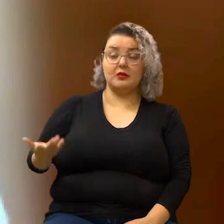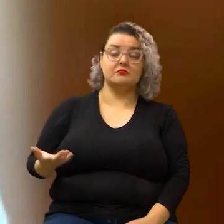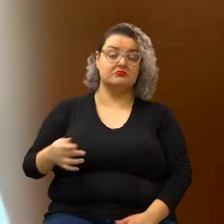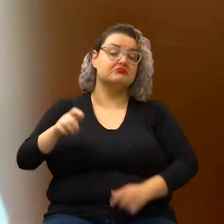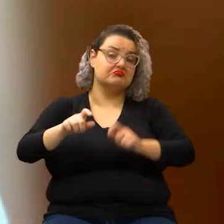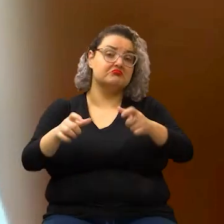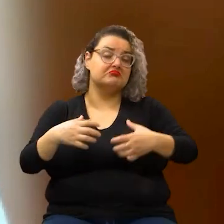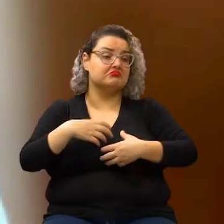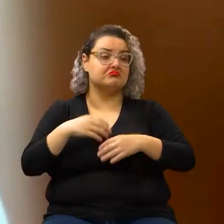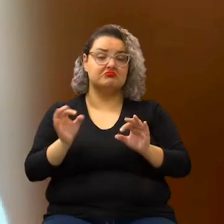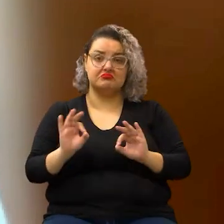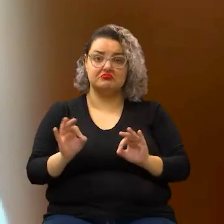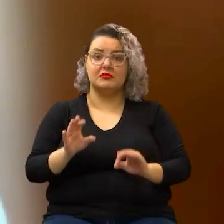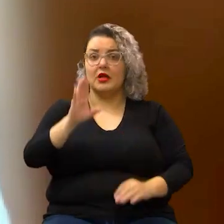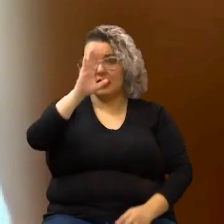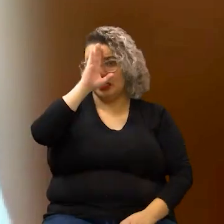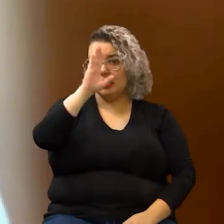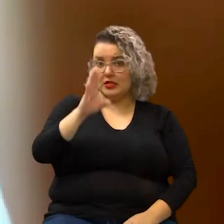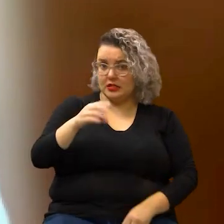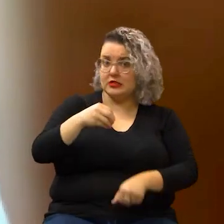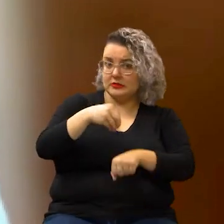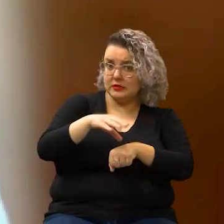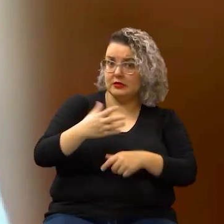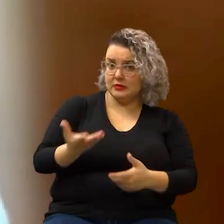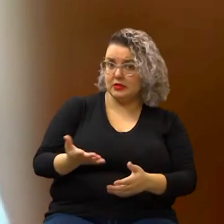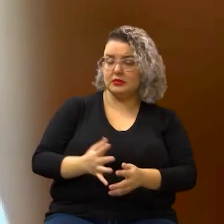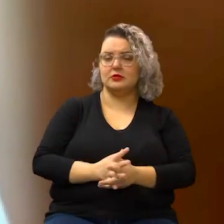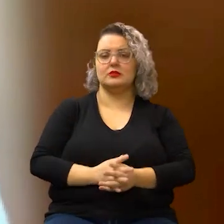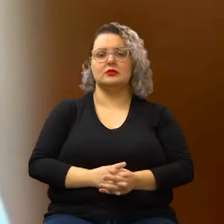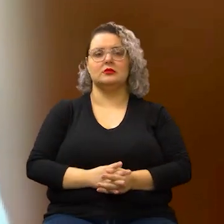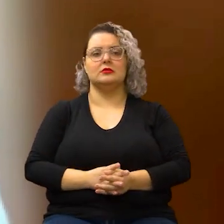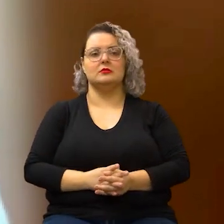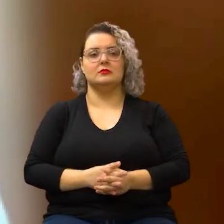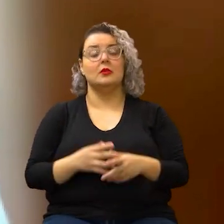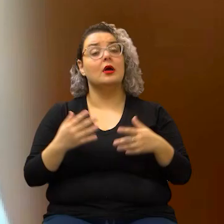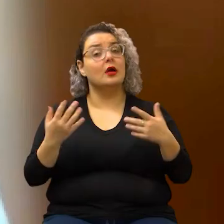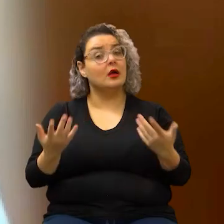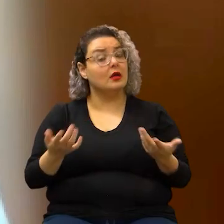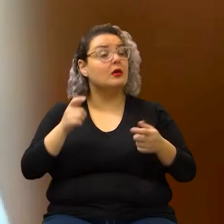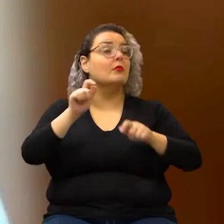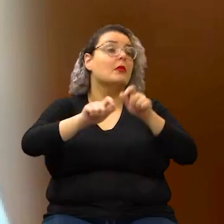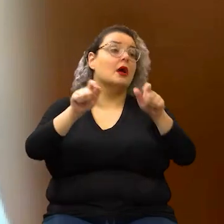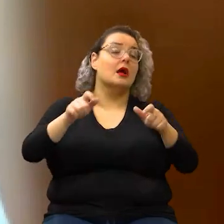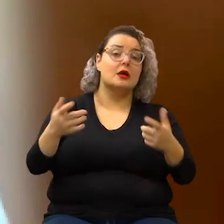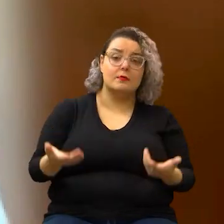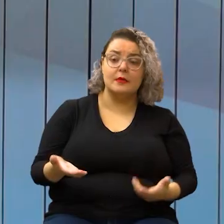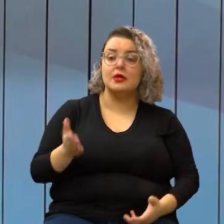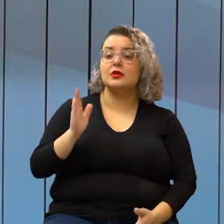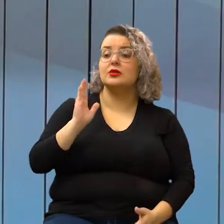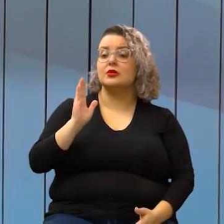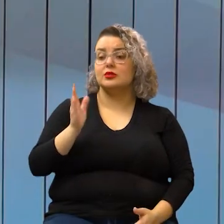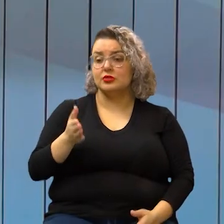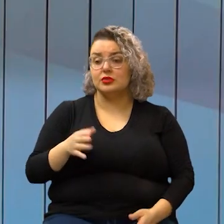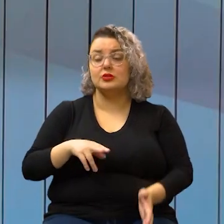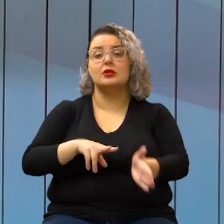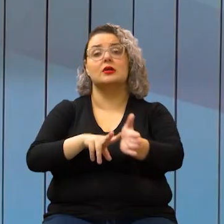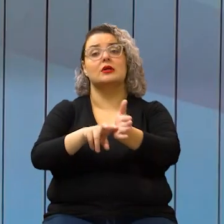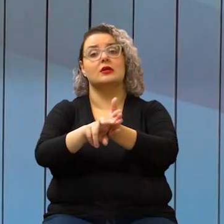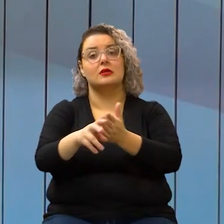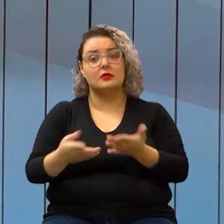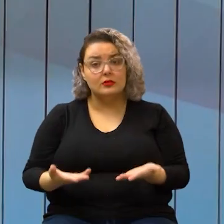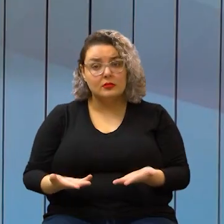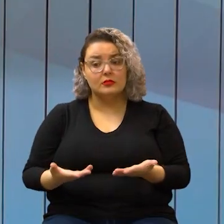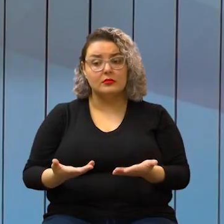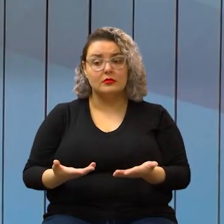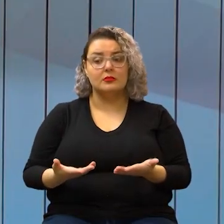essas, para os assintomáticos, seriam as principais indicações. E para as pessoas que já